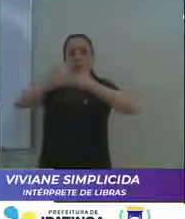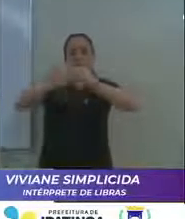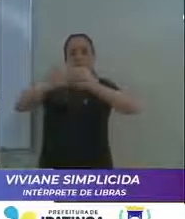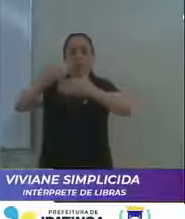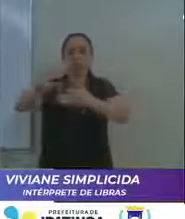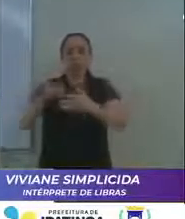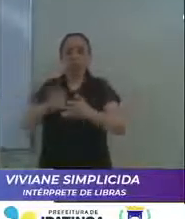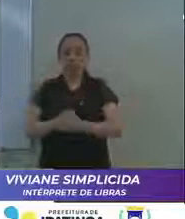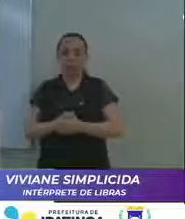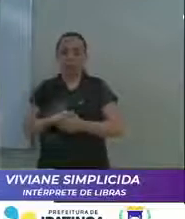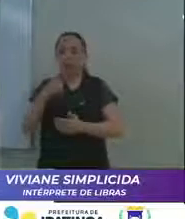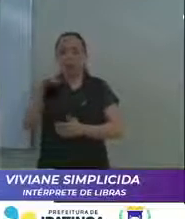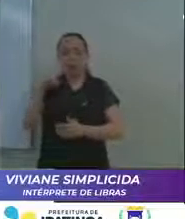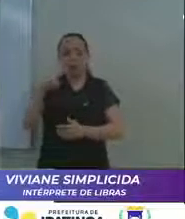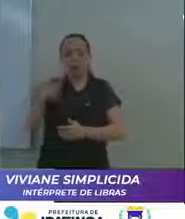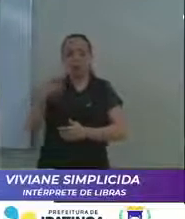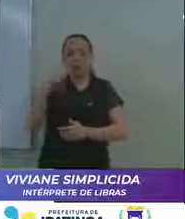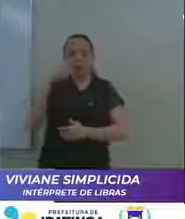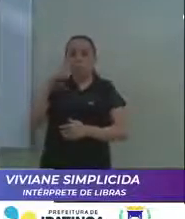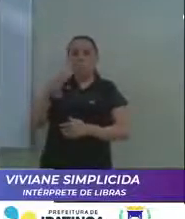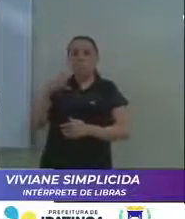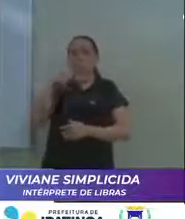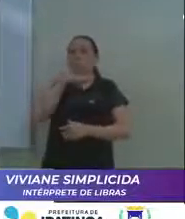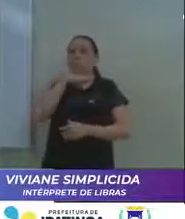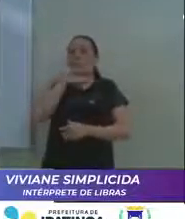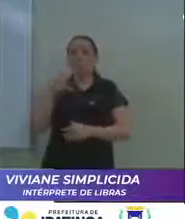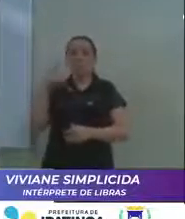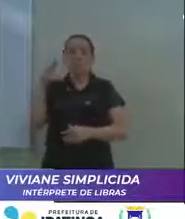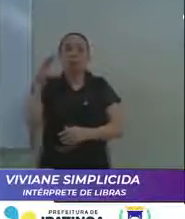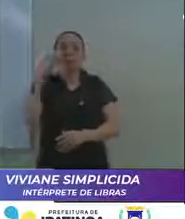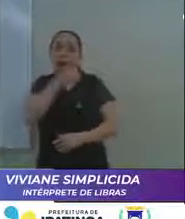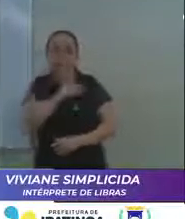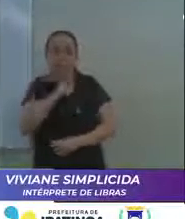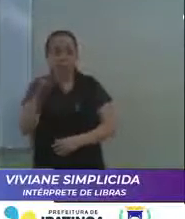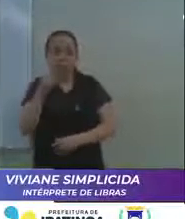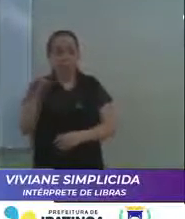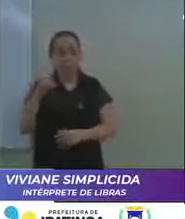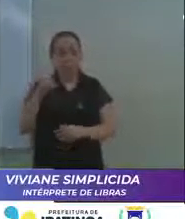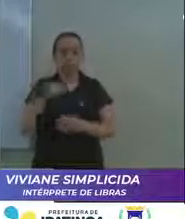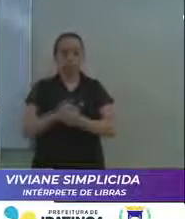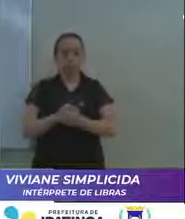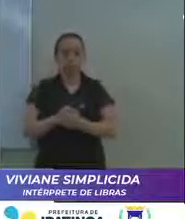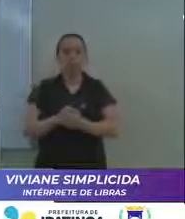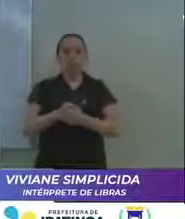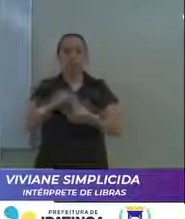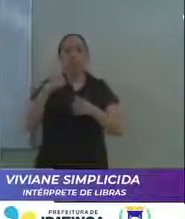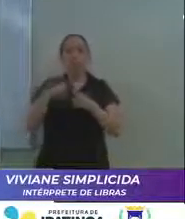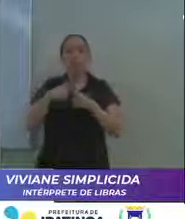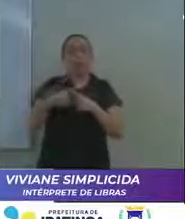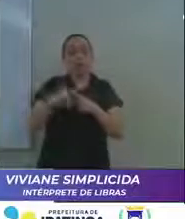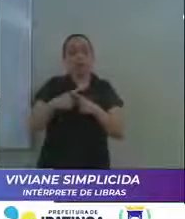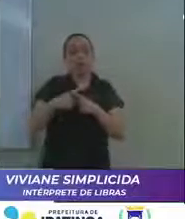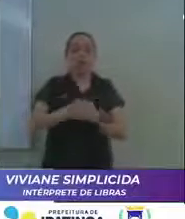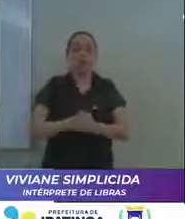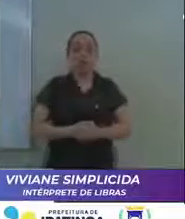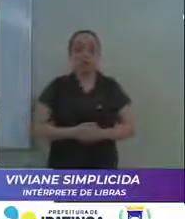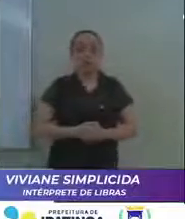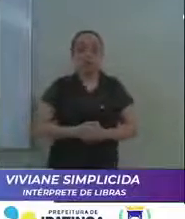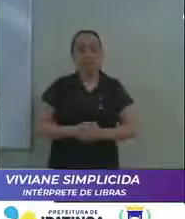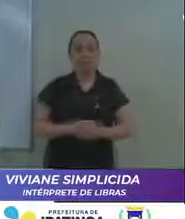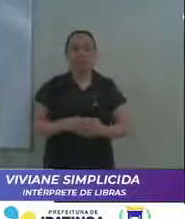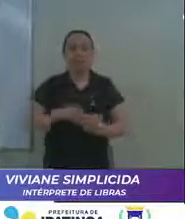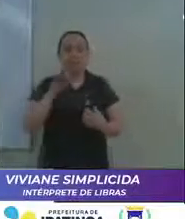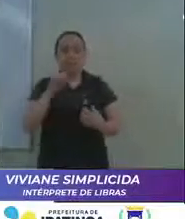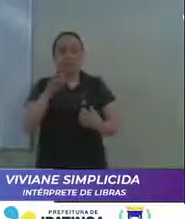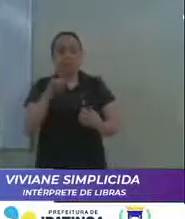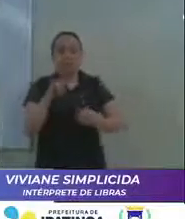não nota tão evidente de um dia para o outro. Por quê? Porque se a gente utiliza